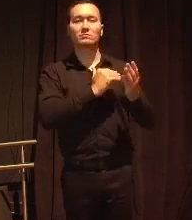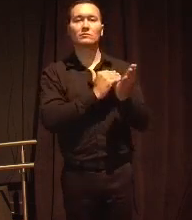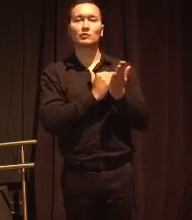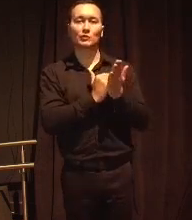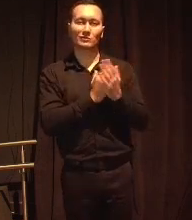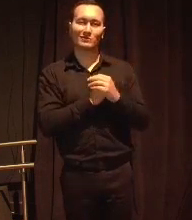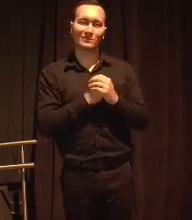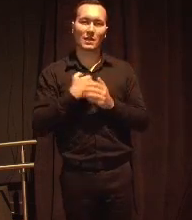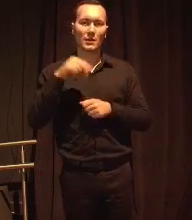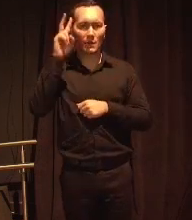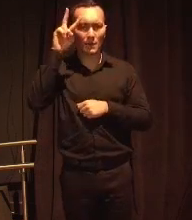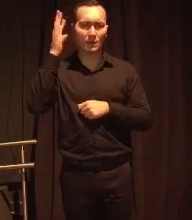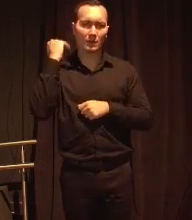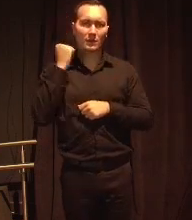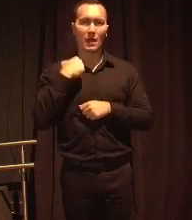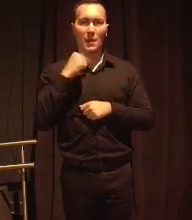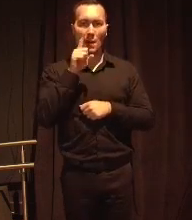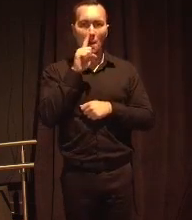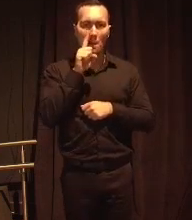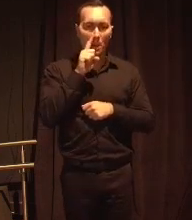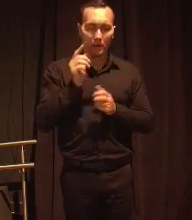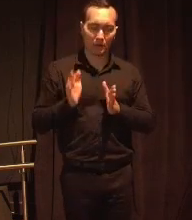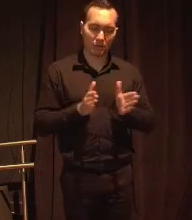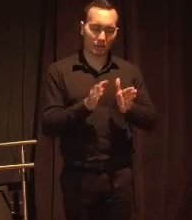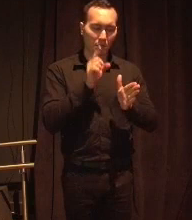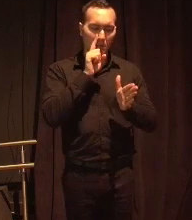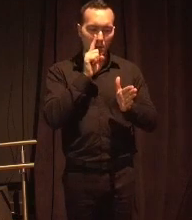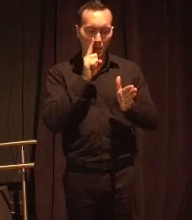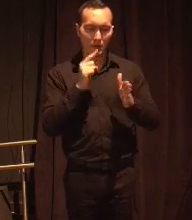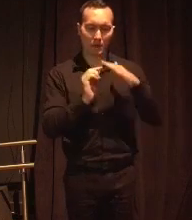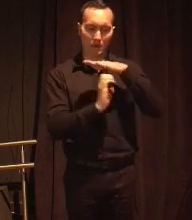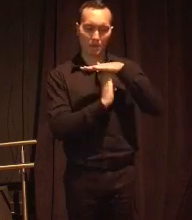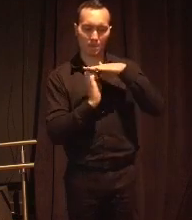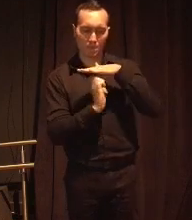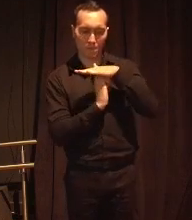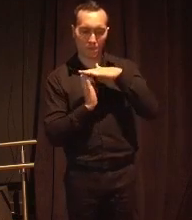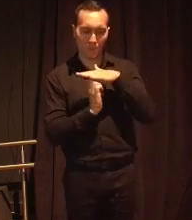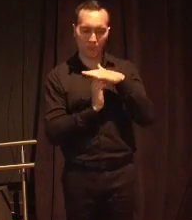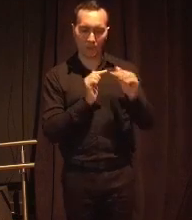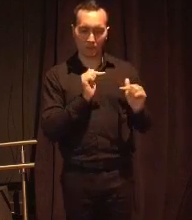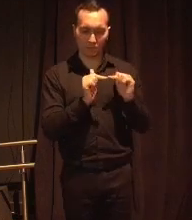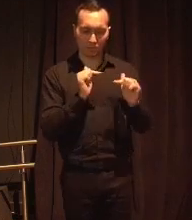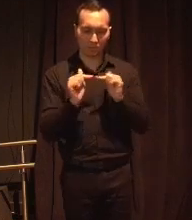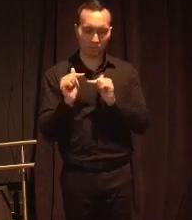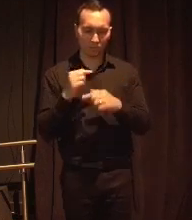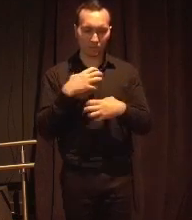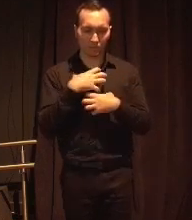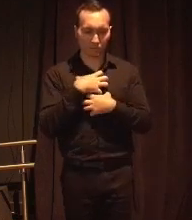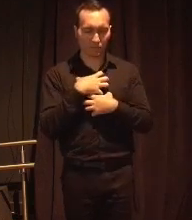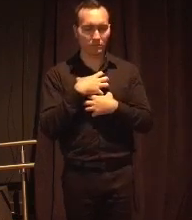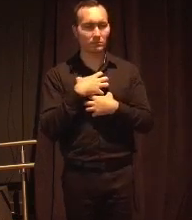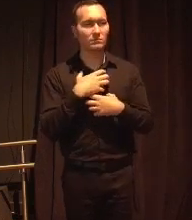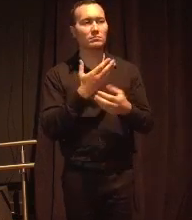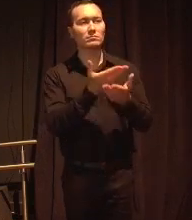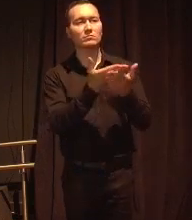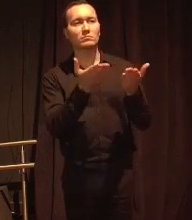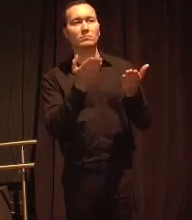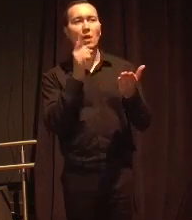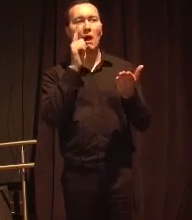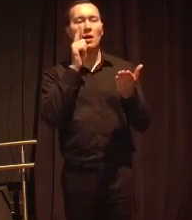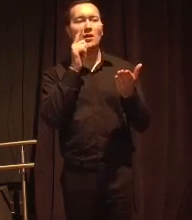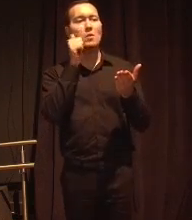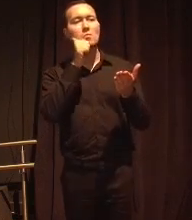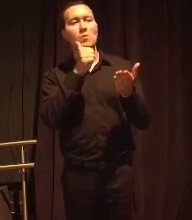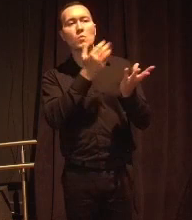como mãe, como executiva, eu sempre incentivo muito as mulheres que me procuram, falam, nossa, eu